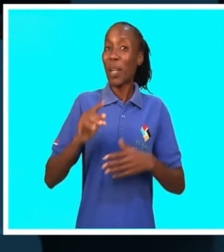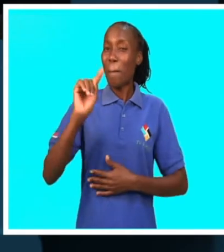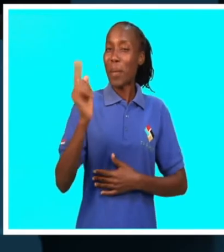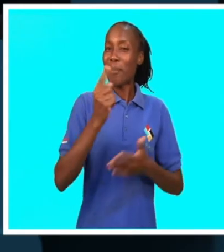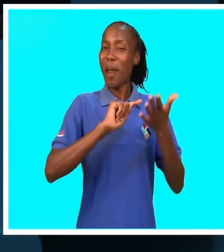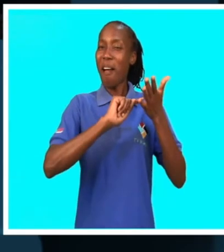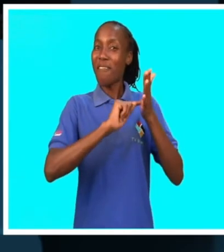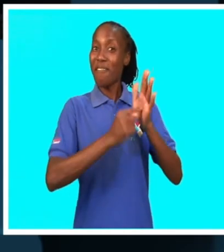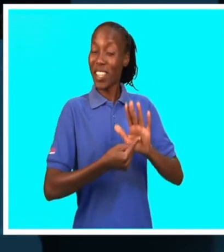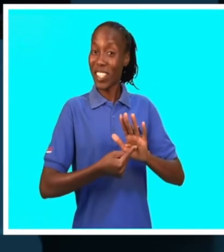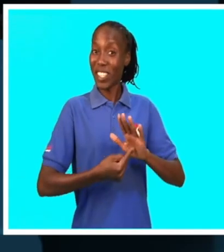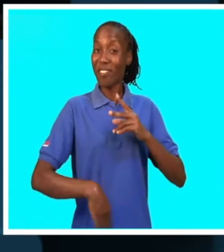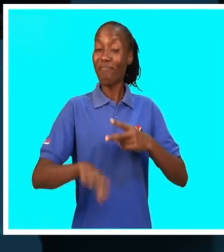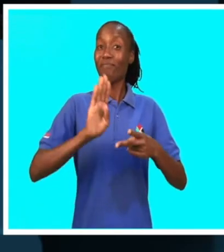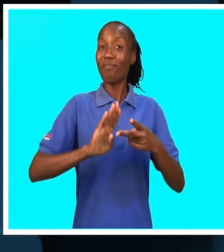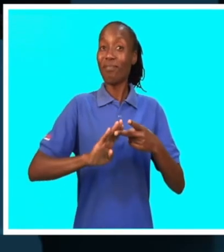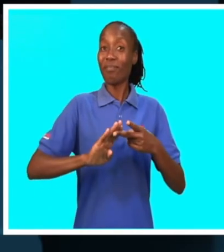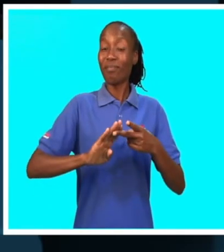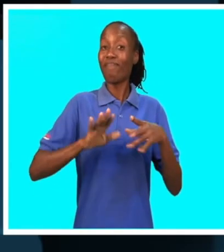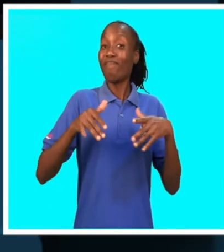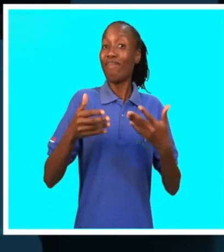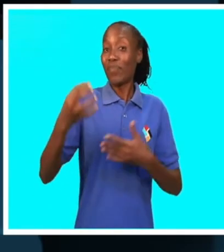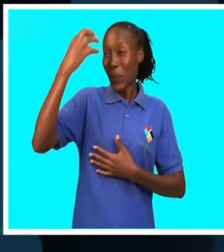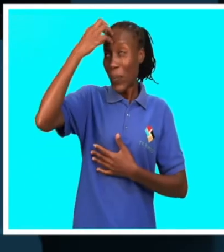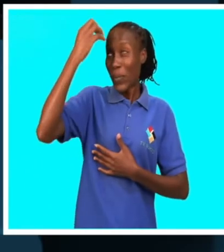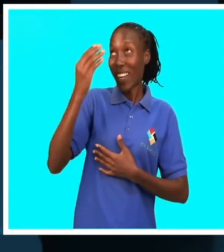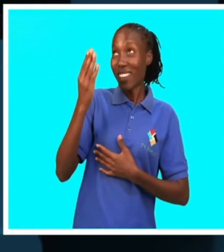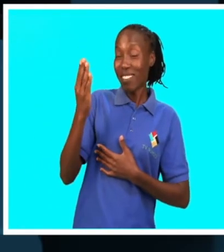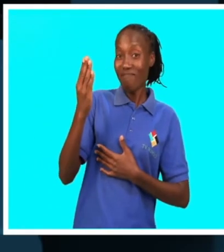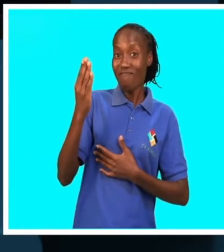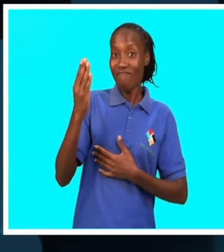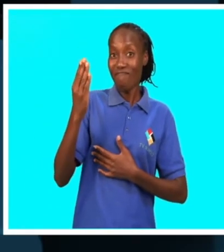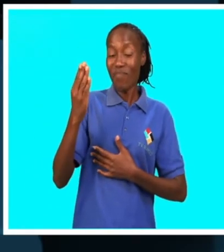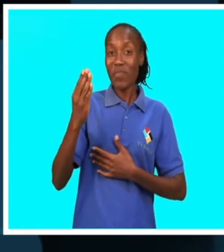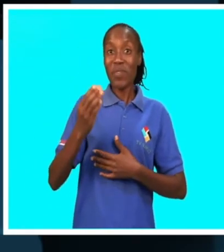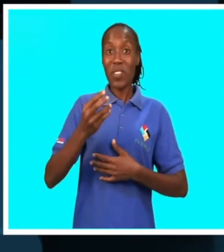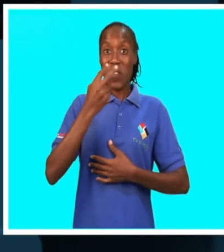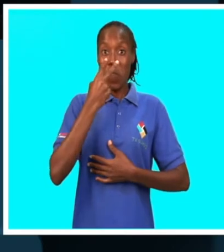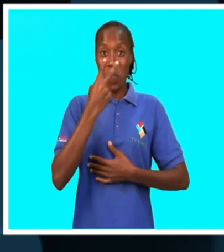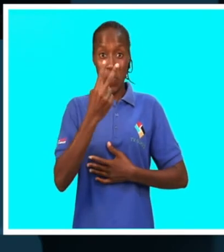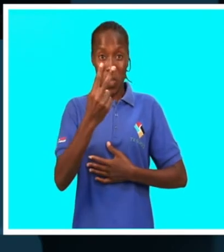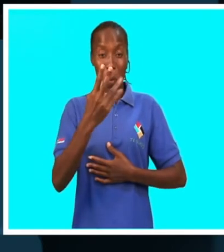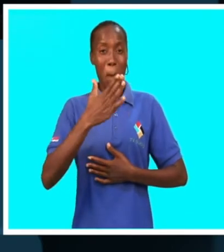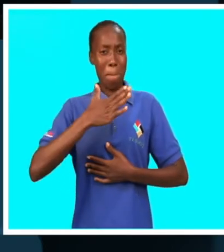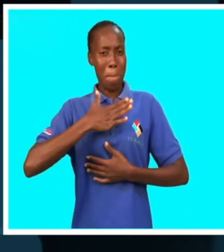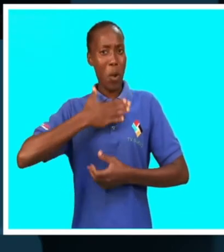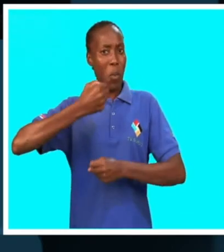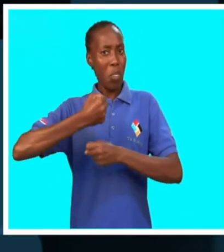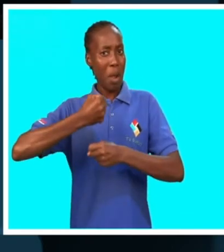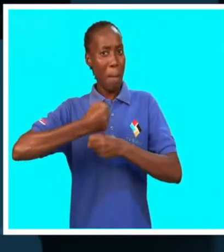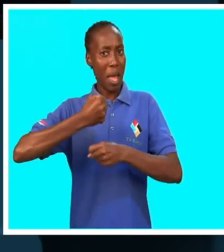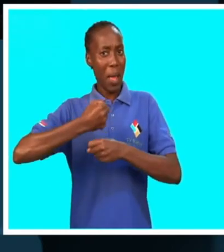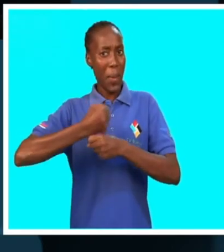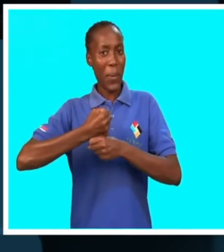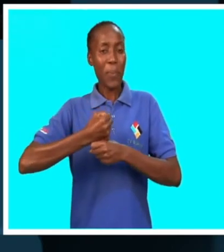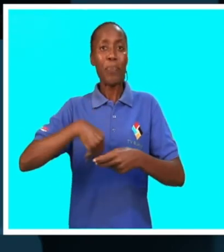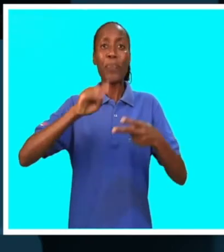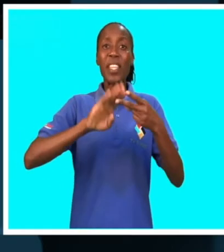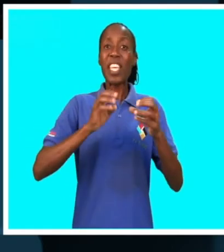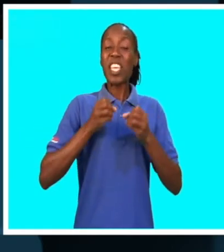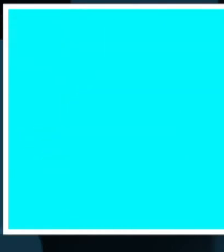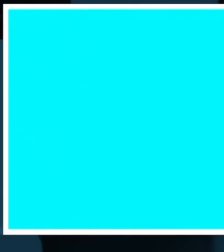Pela primeira vez, o governo tem reconhecido a minha peça, os casos